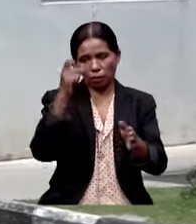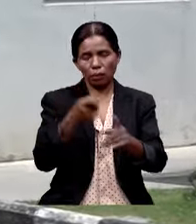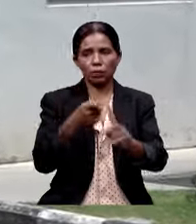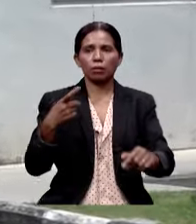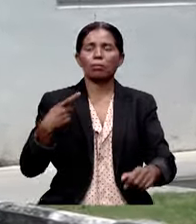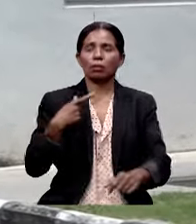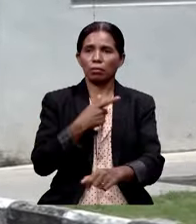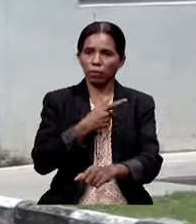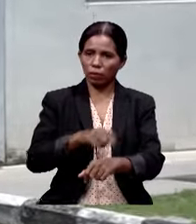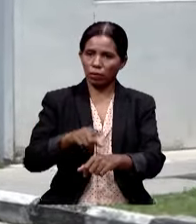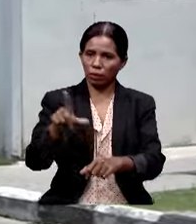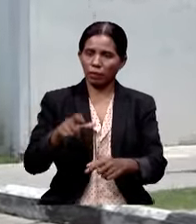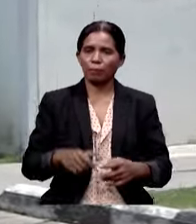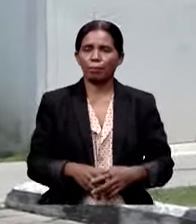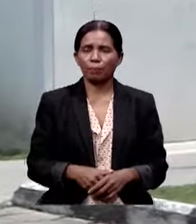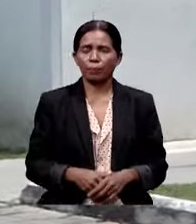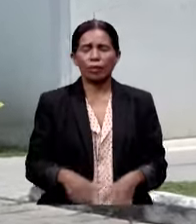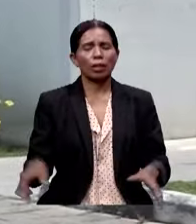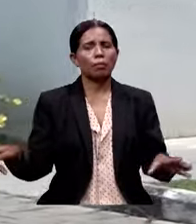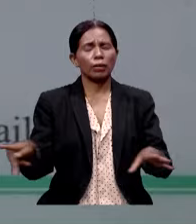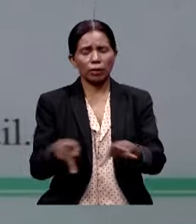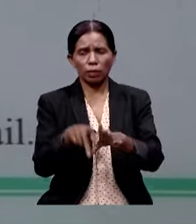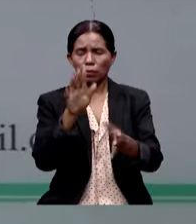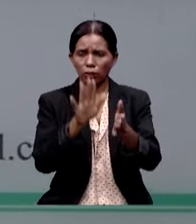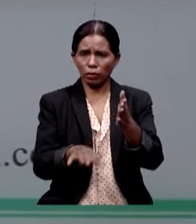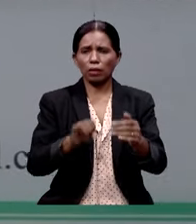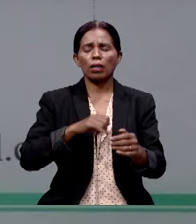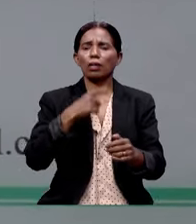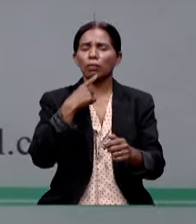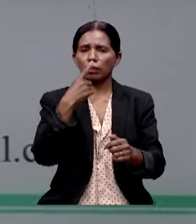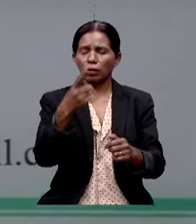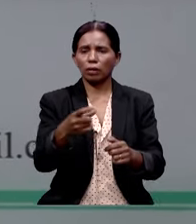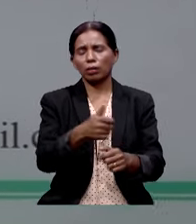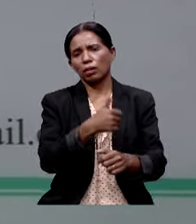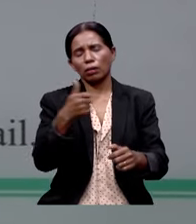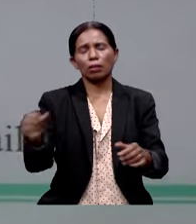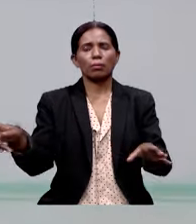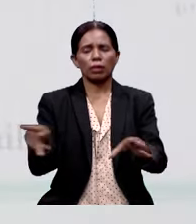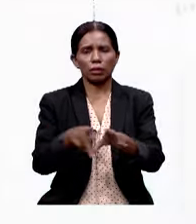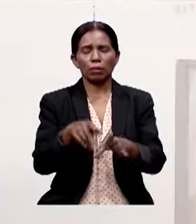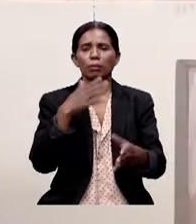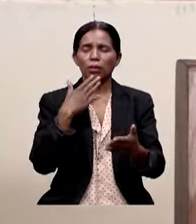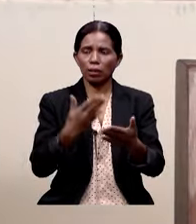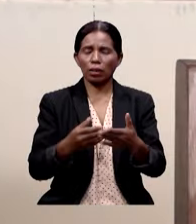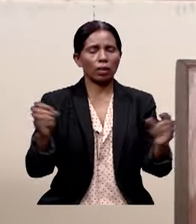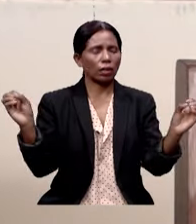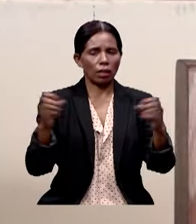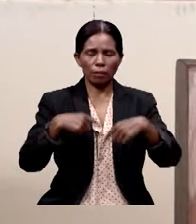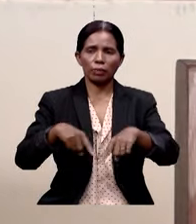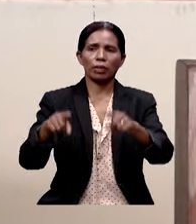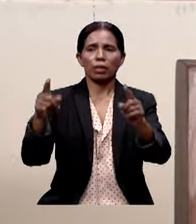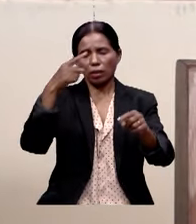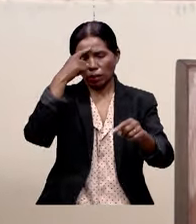Parlamento Nacional. Participação menos ne o en haudia ne ne selo ne participação dia ida la ba ne tamba be